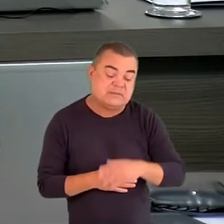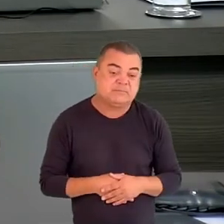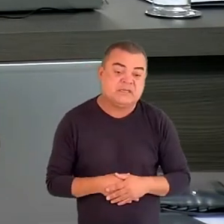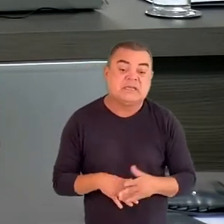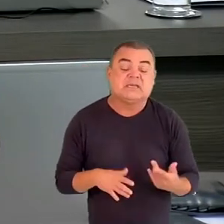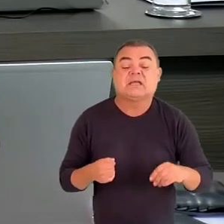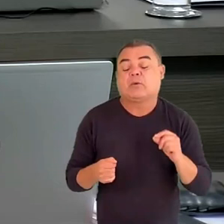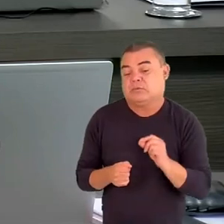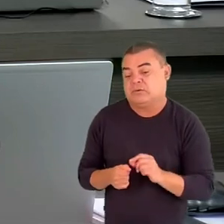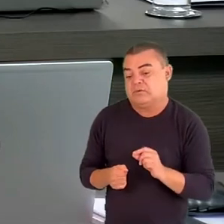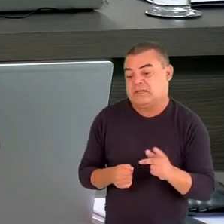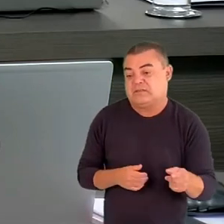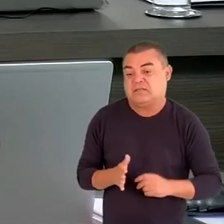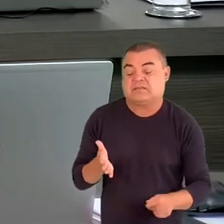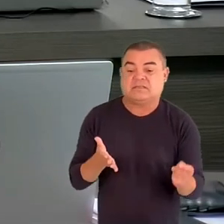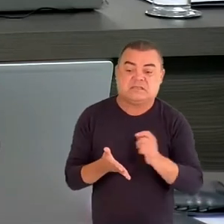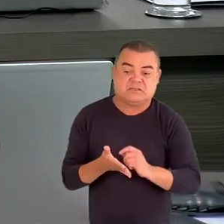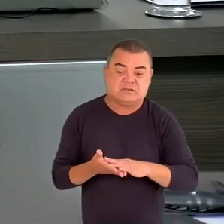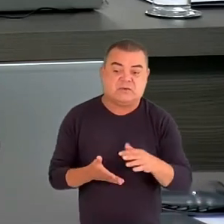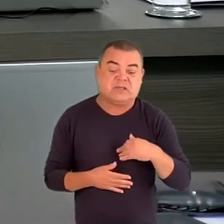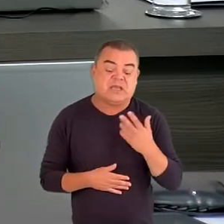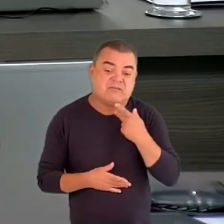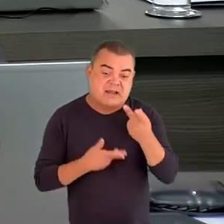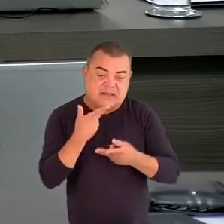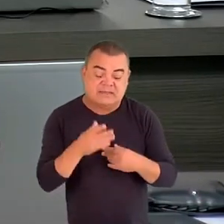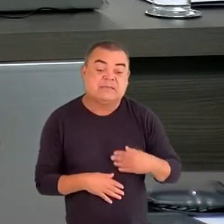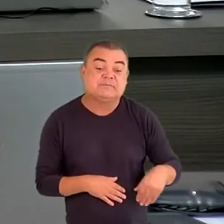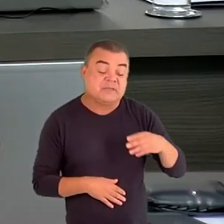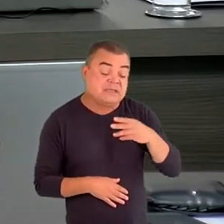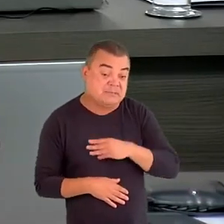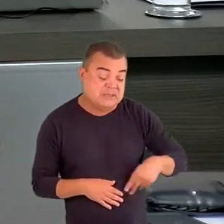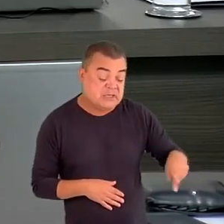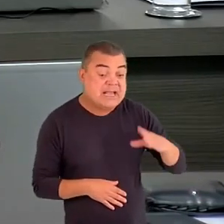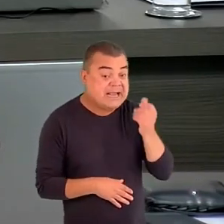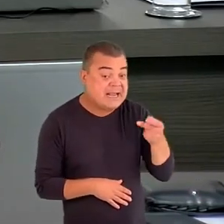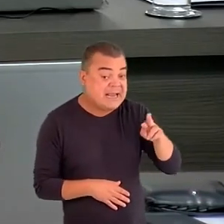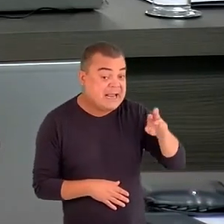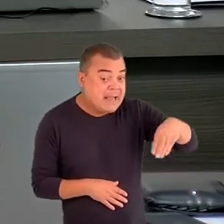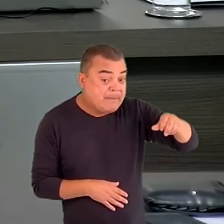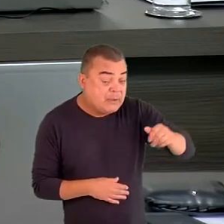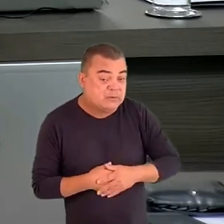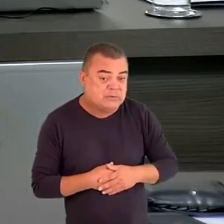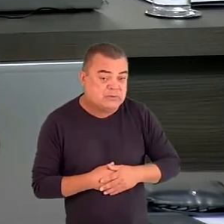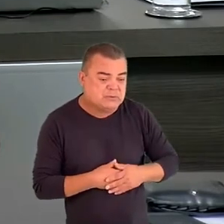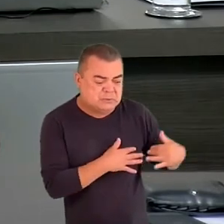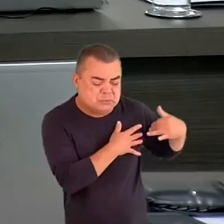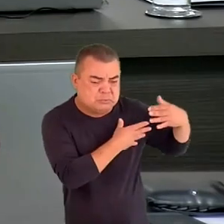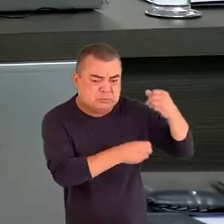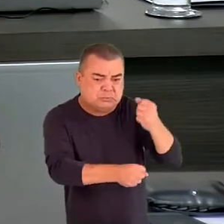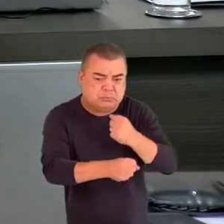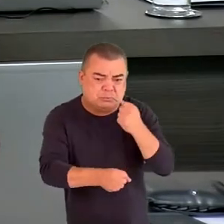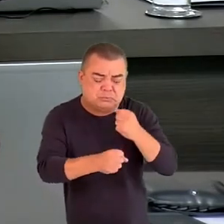feito esse registro, quero mencionar que a ministra Carmen Lúcia, durante largos anos, honrou